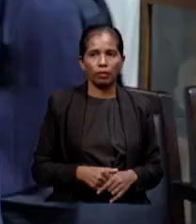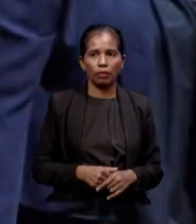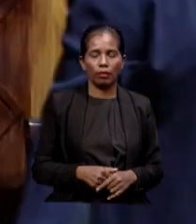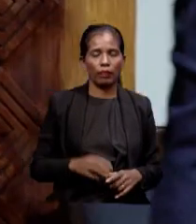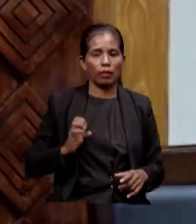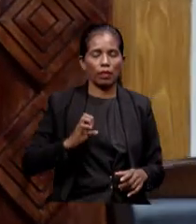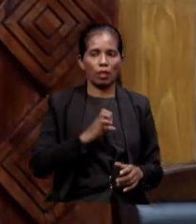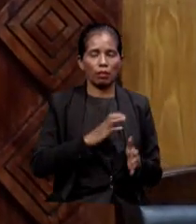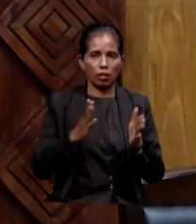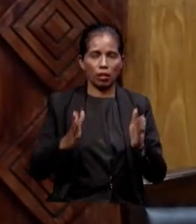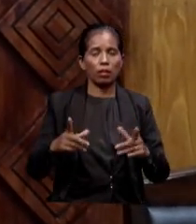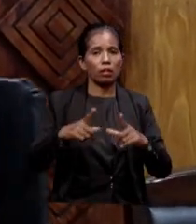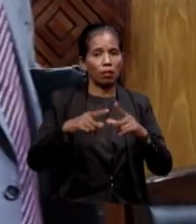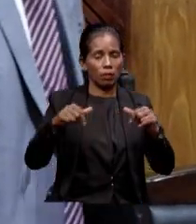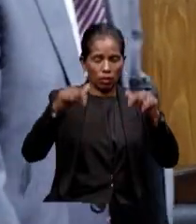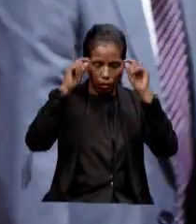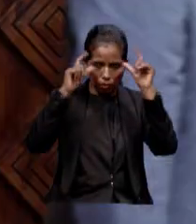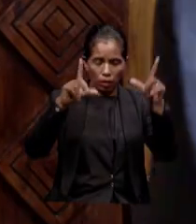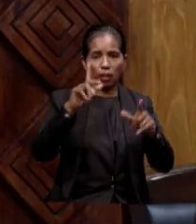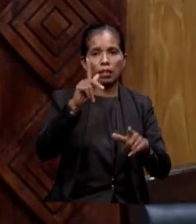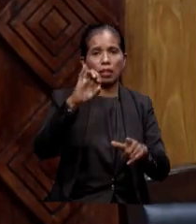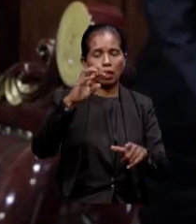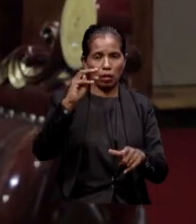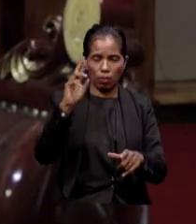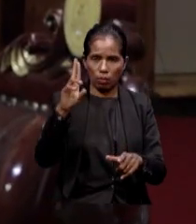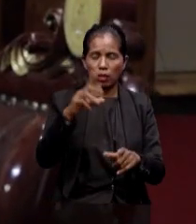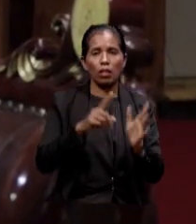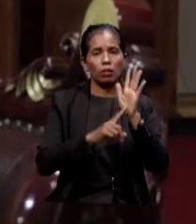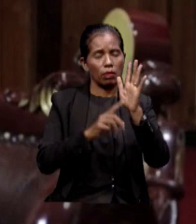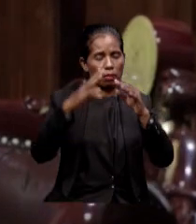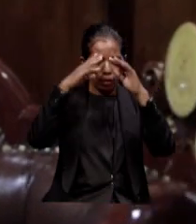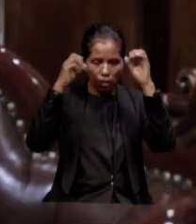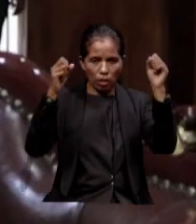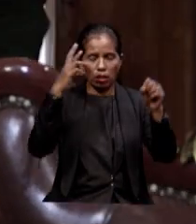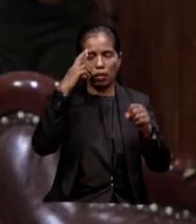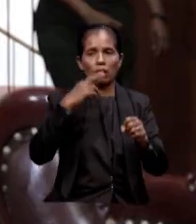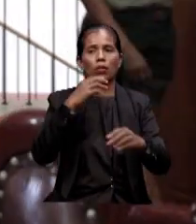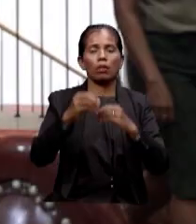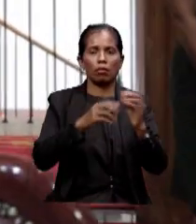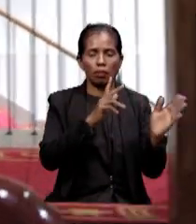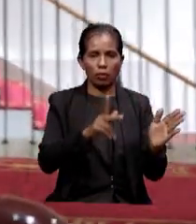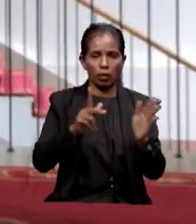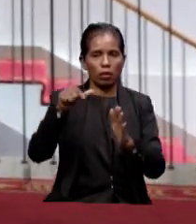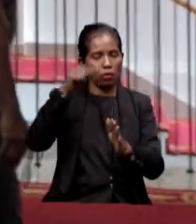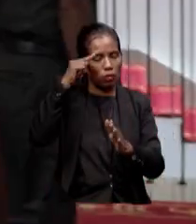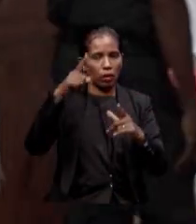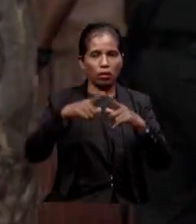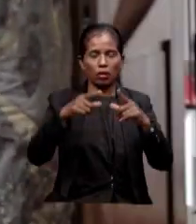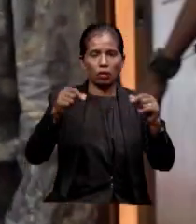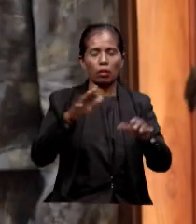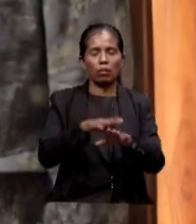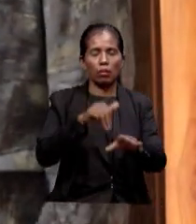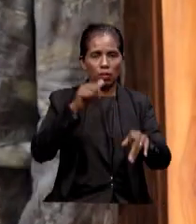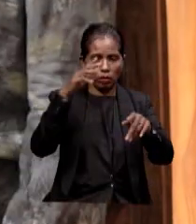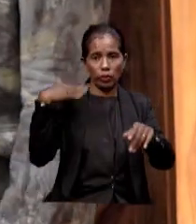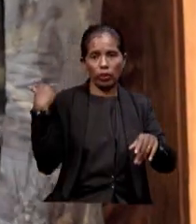Embaixador do Japão em Timor-Leste, Kimura Tichue, informa ao Presidente da República, José Ramos Horta, quando há plano, o Governo do Japão se recruta jovem